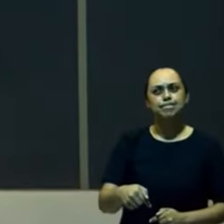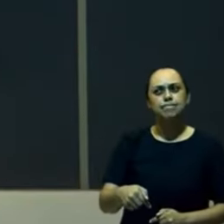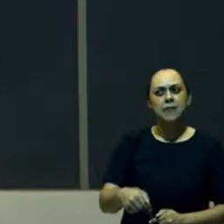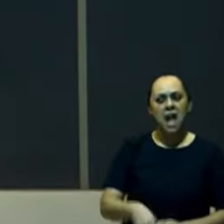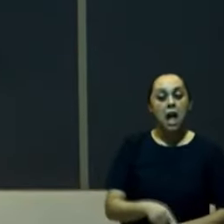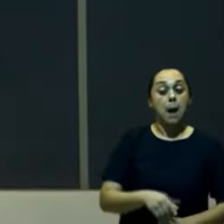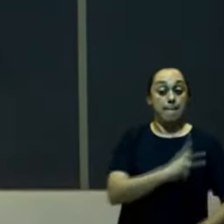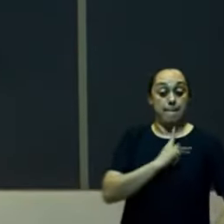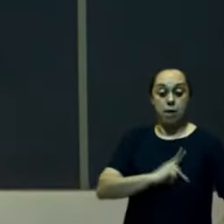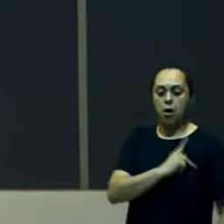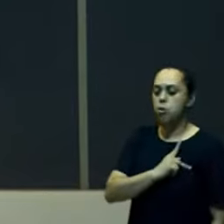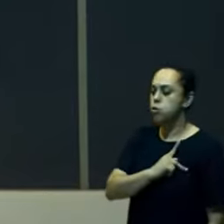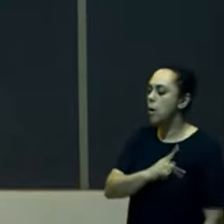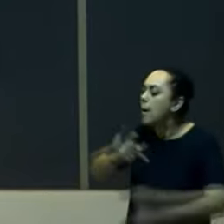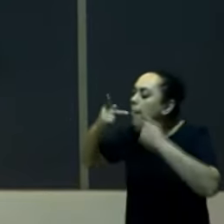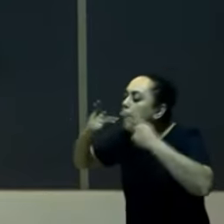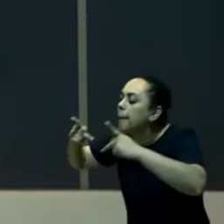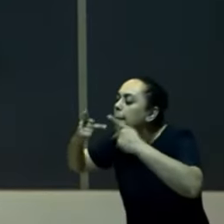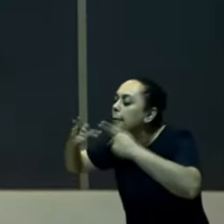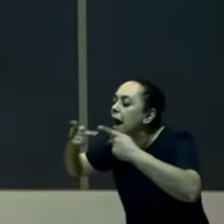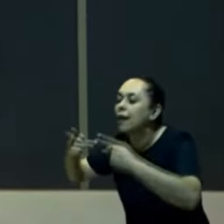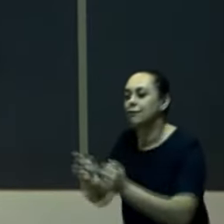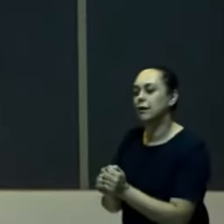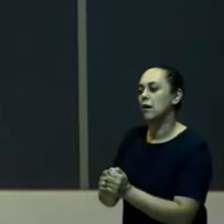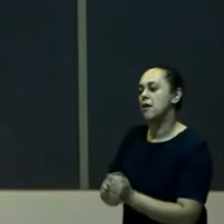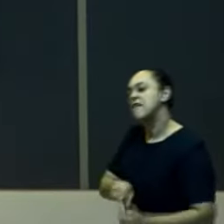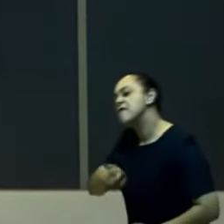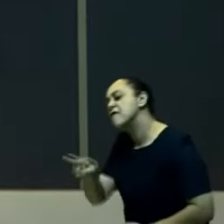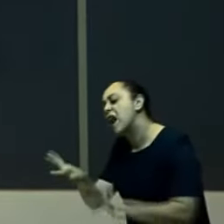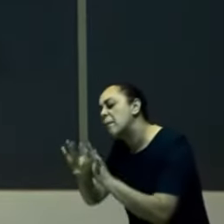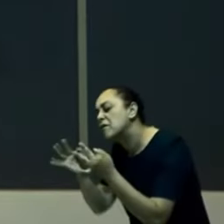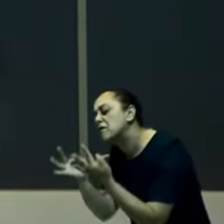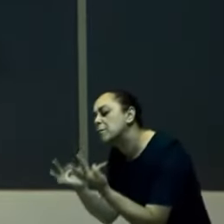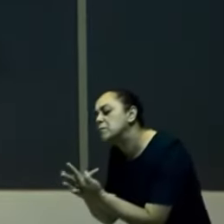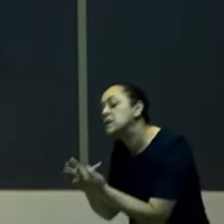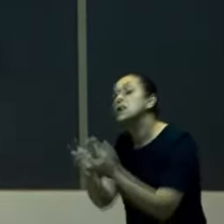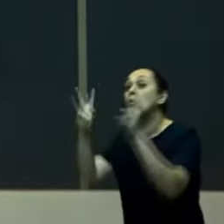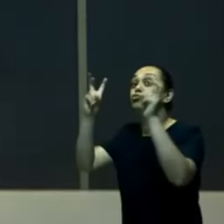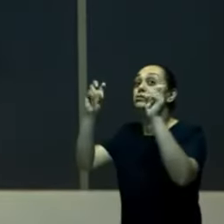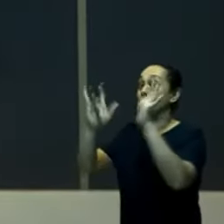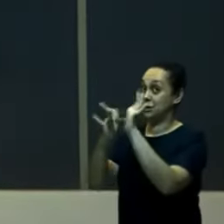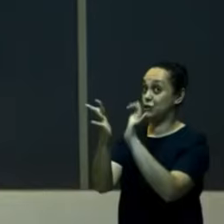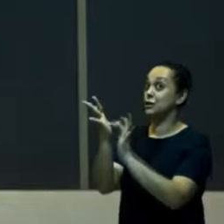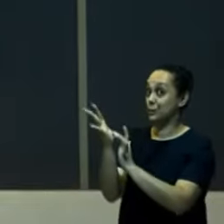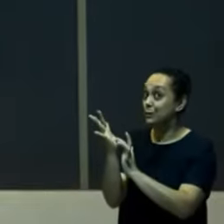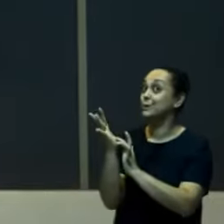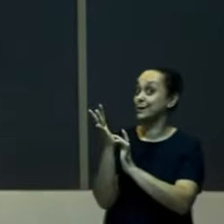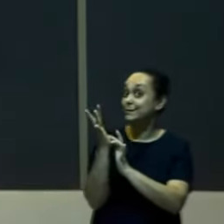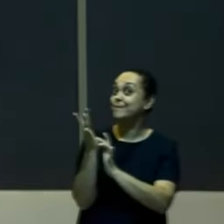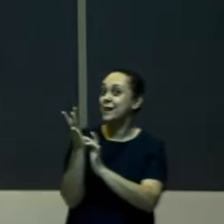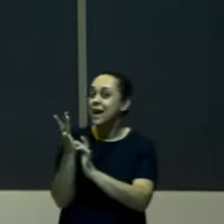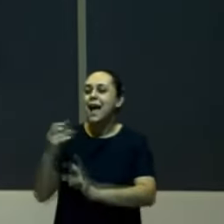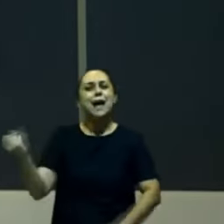Filipos é palco de tudo isso. Uma cidade muito importante na Bíblia. E em Filipos